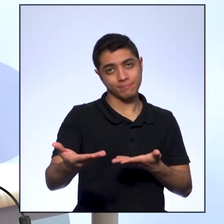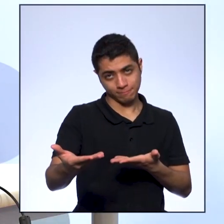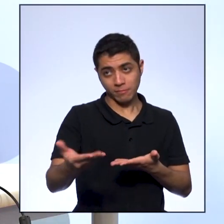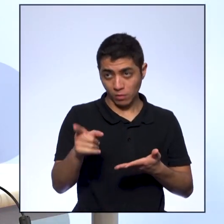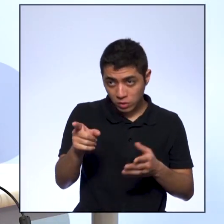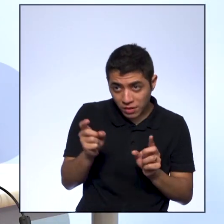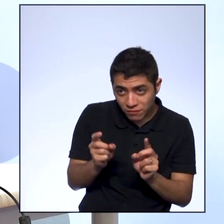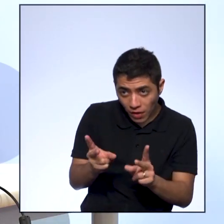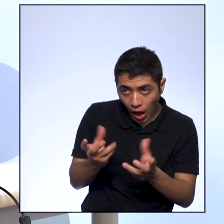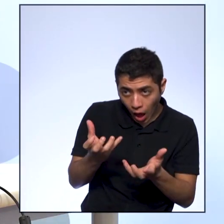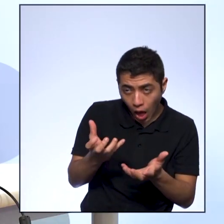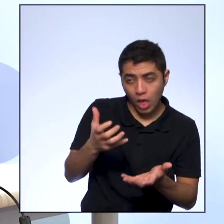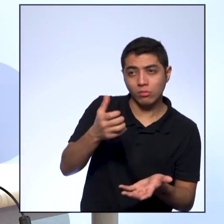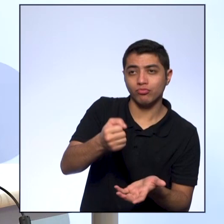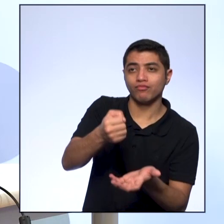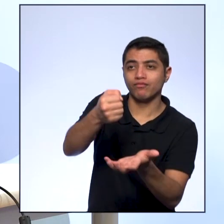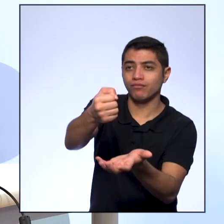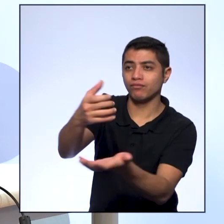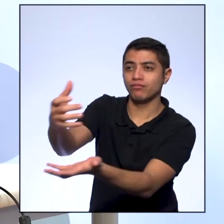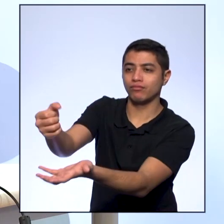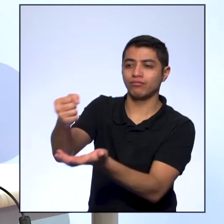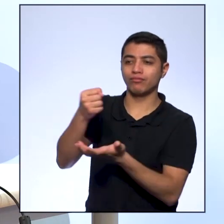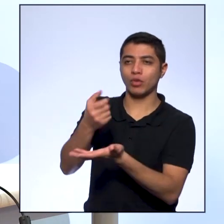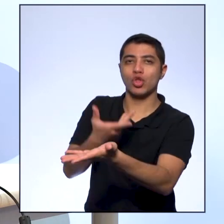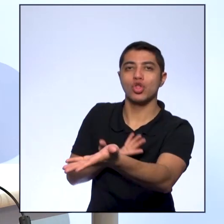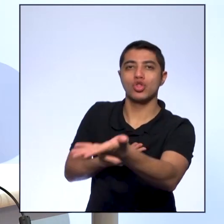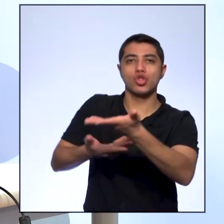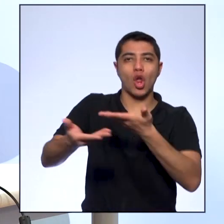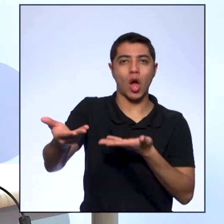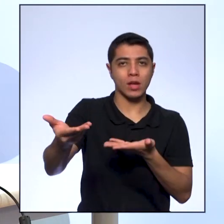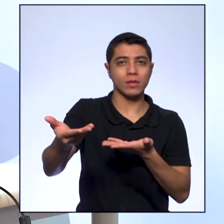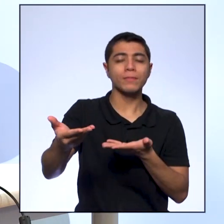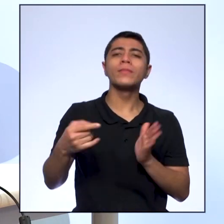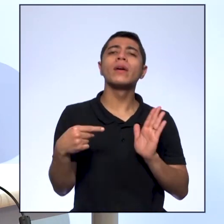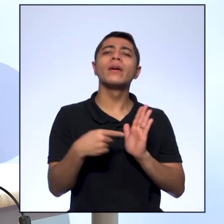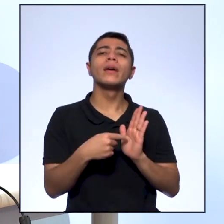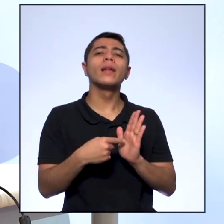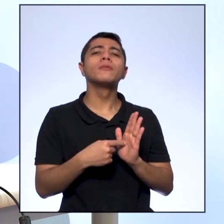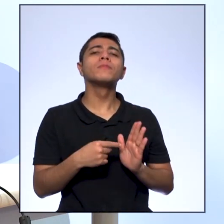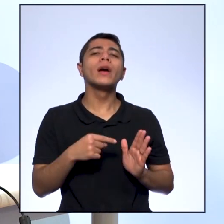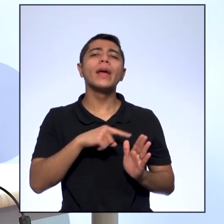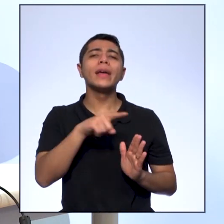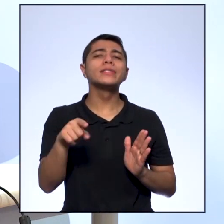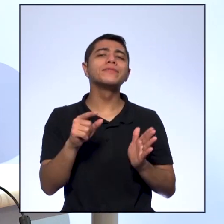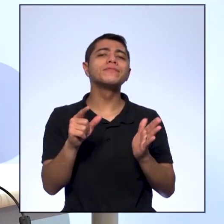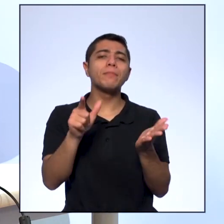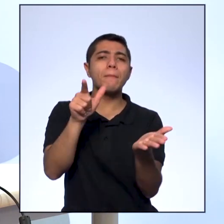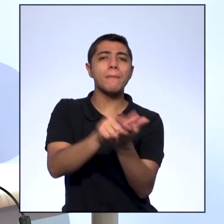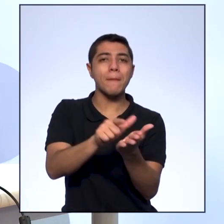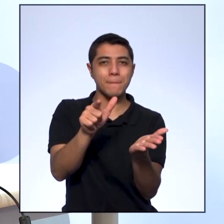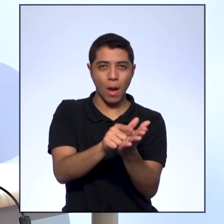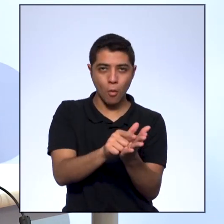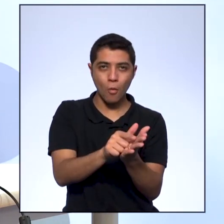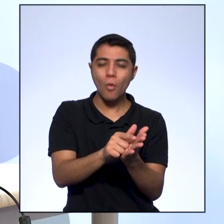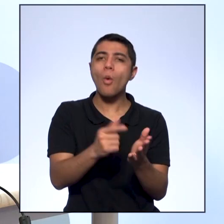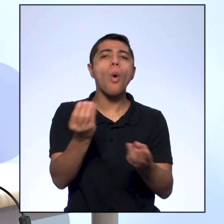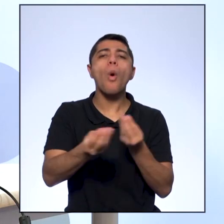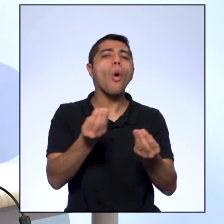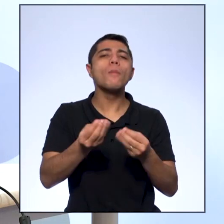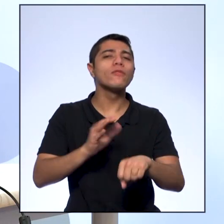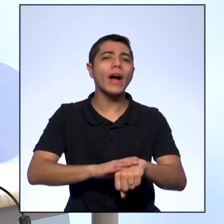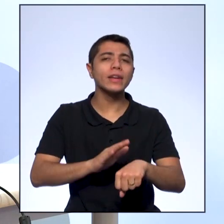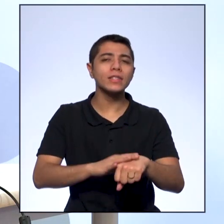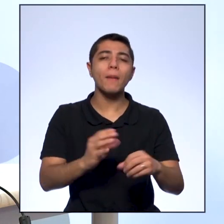né, que é uma planta que eles usavam ela para fazer o papel, né? Não sei se vocês já viram em algum lugar, em filme ou